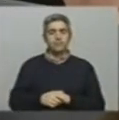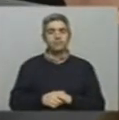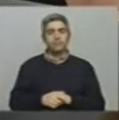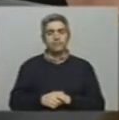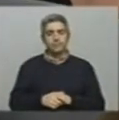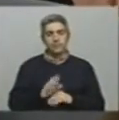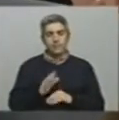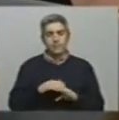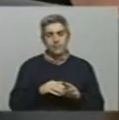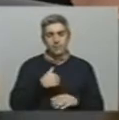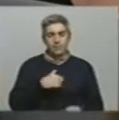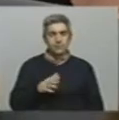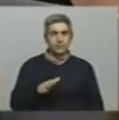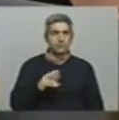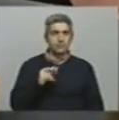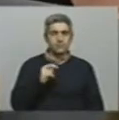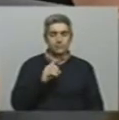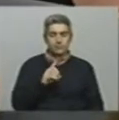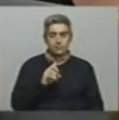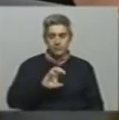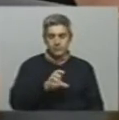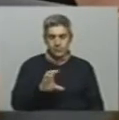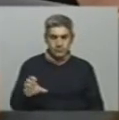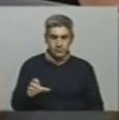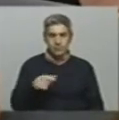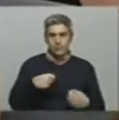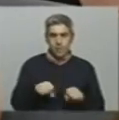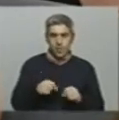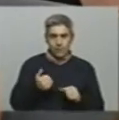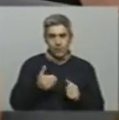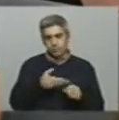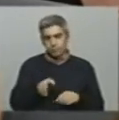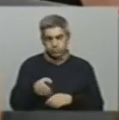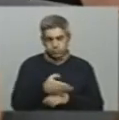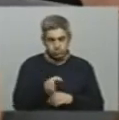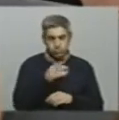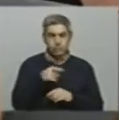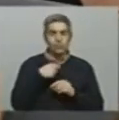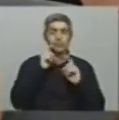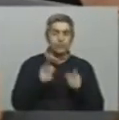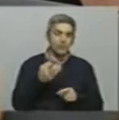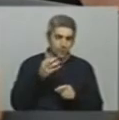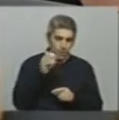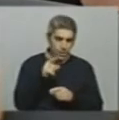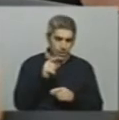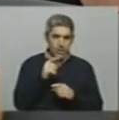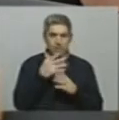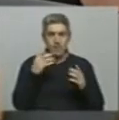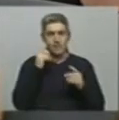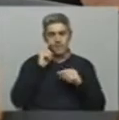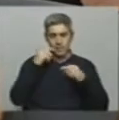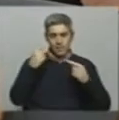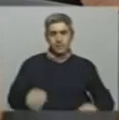Pronto, já fiz 36 países de moto. E foi lá que eu iniciei a grande